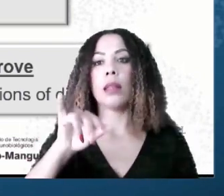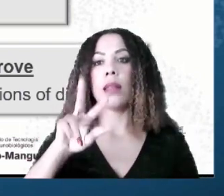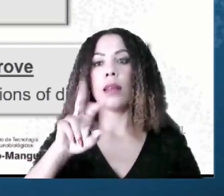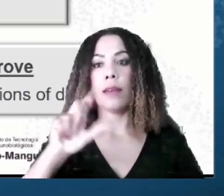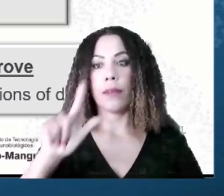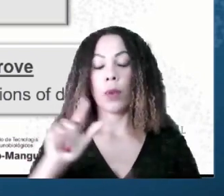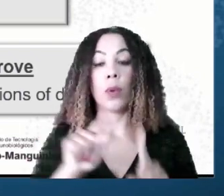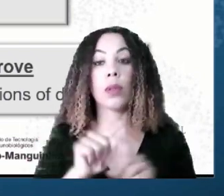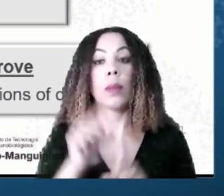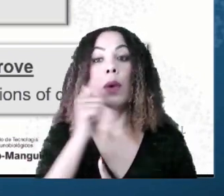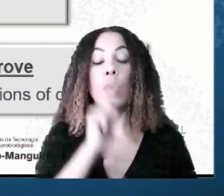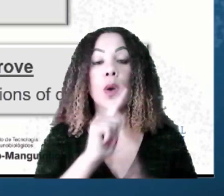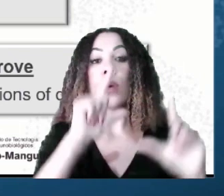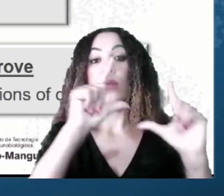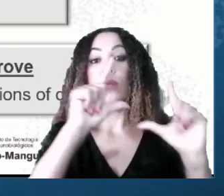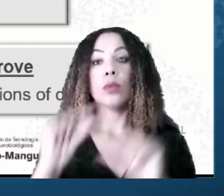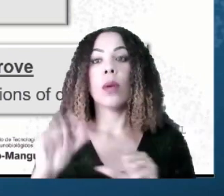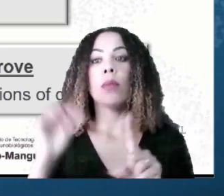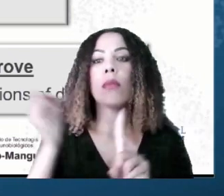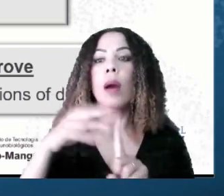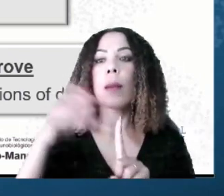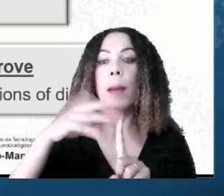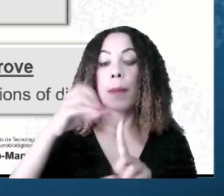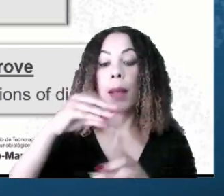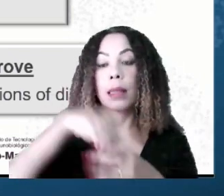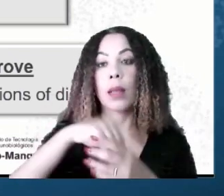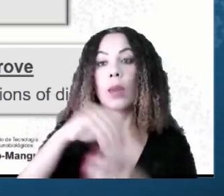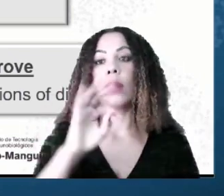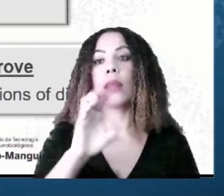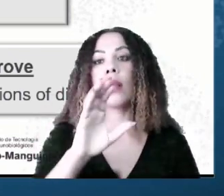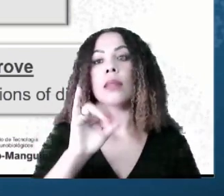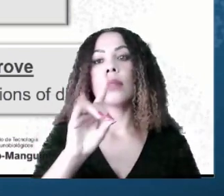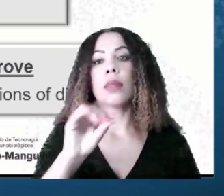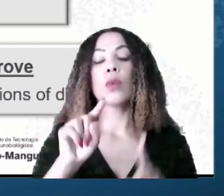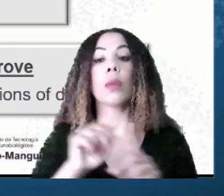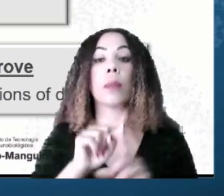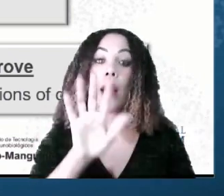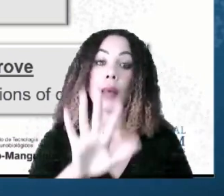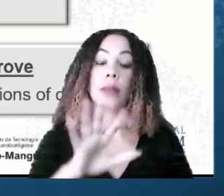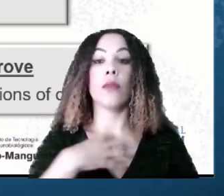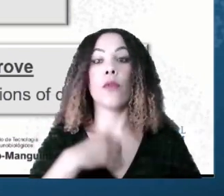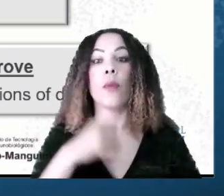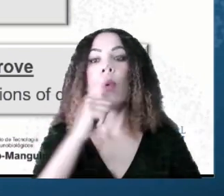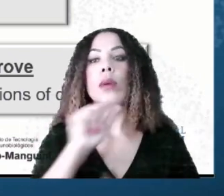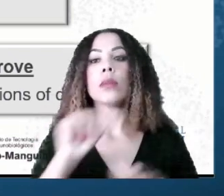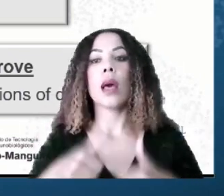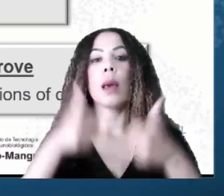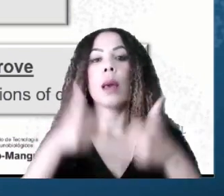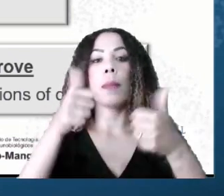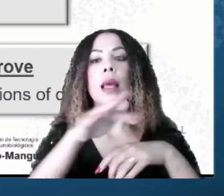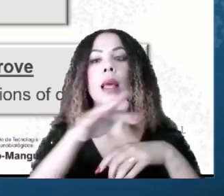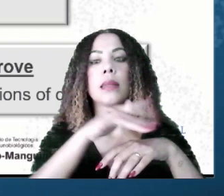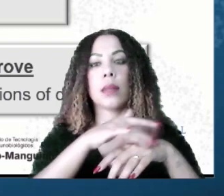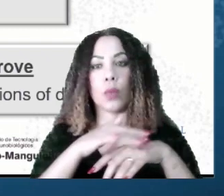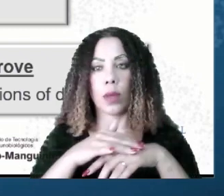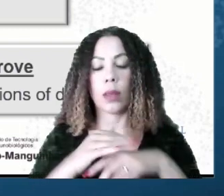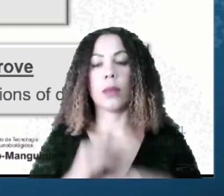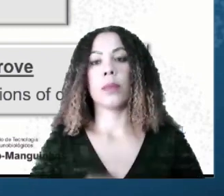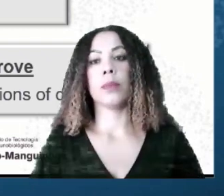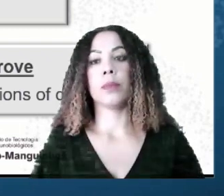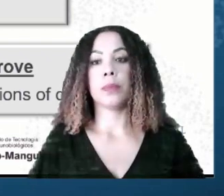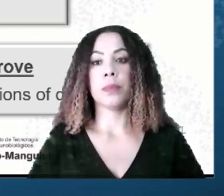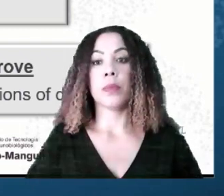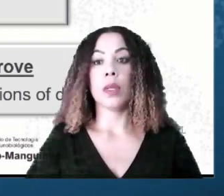conseguir diminuir os depósitos no tecido e, dessa forma, melhorar essa doença progressiva. E, como